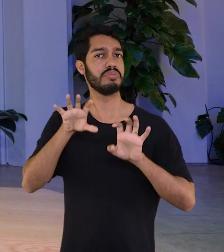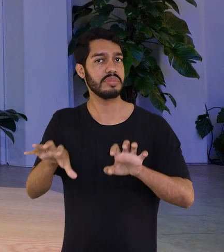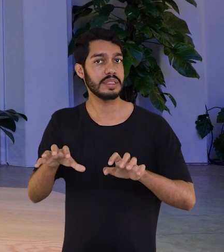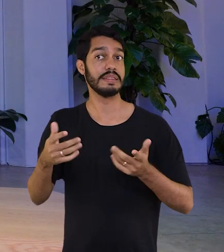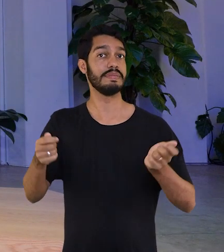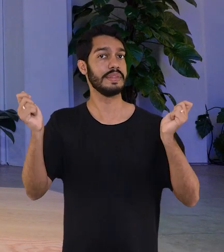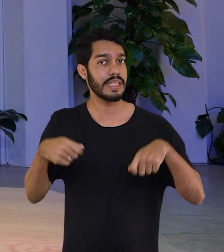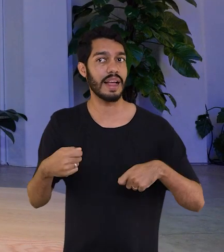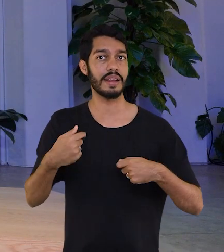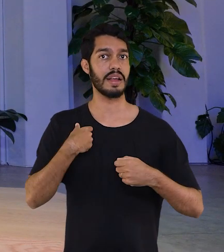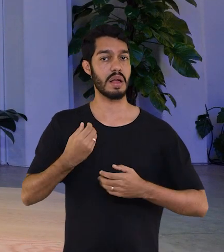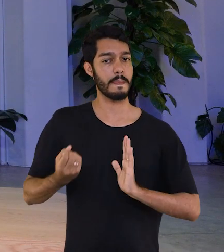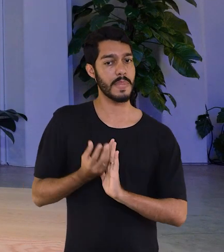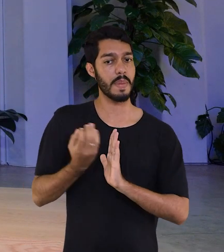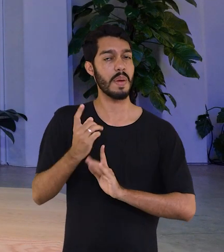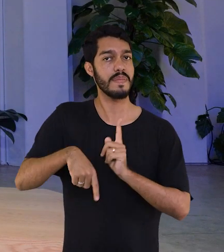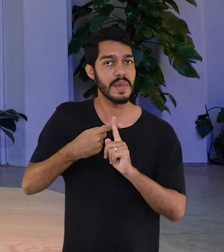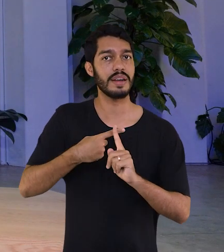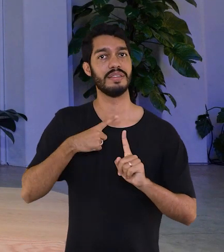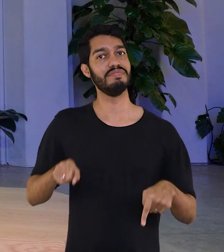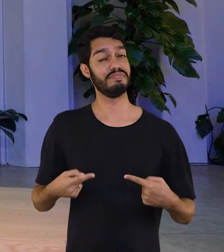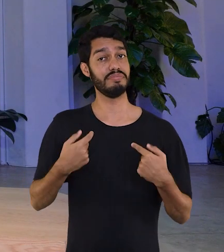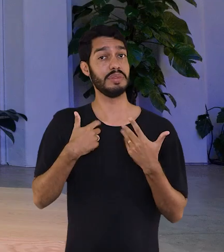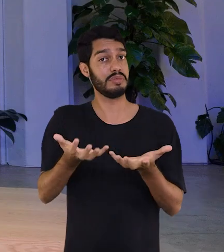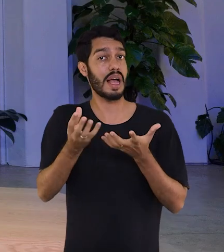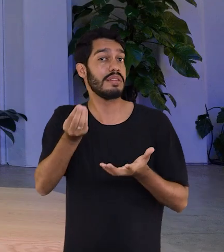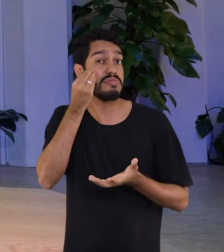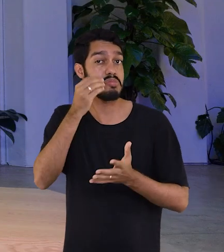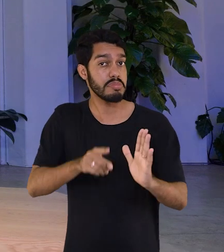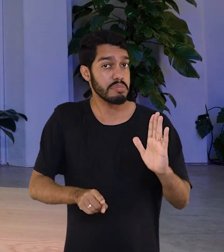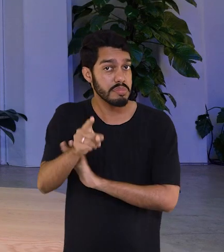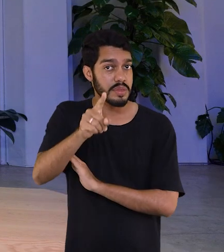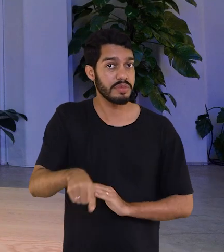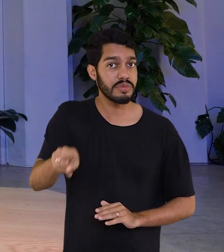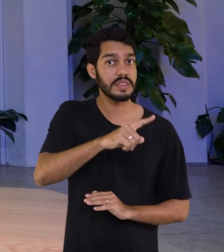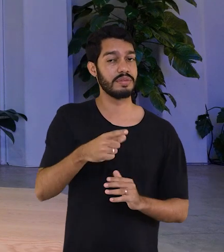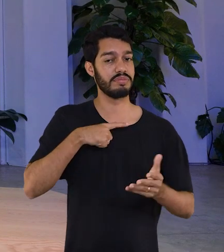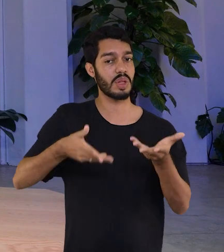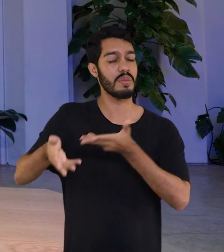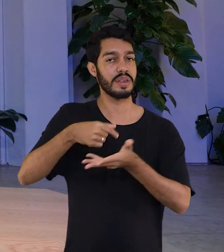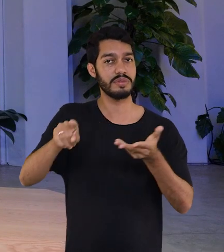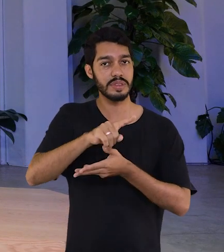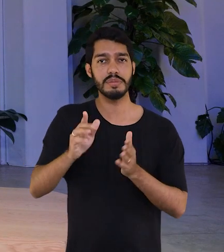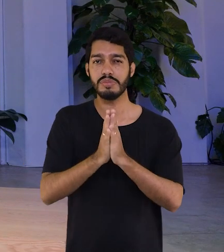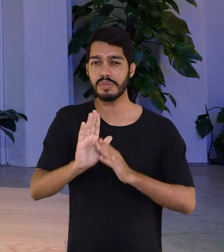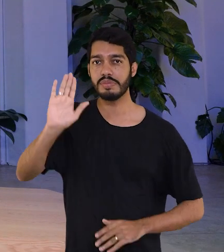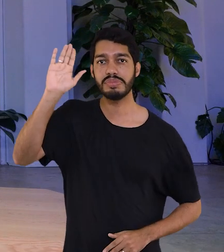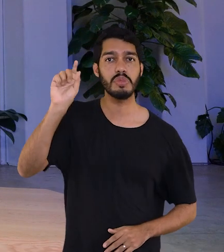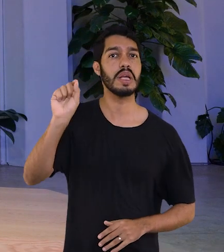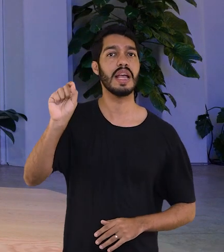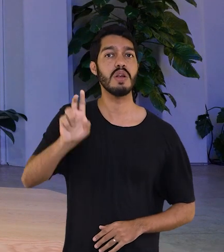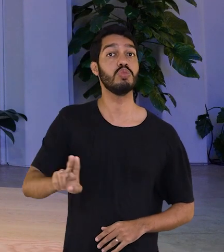critério, com propósito para que de fato tenha uma produtividade, é o maior desafio. E eu queria fazer uma pergunta para vocês, compartilhando aqui, que